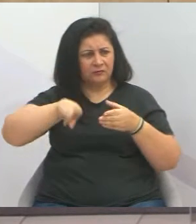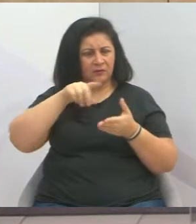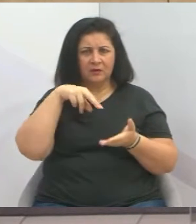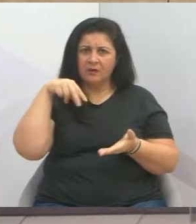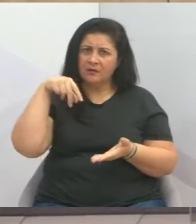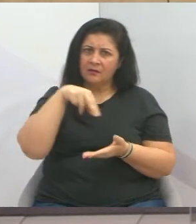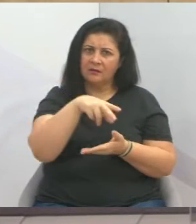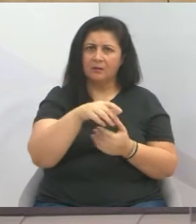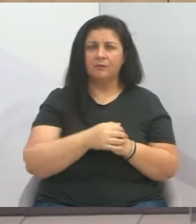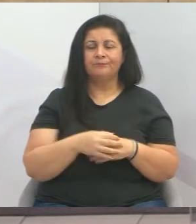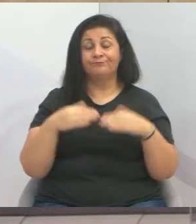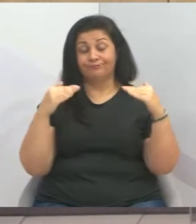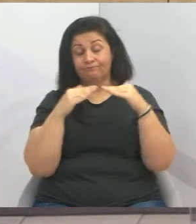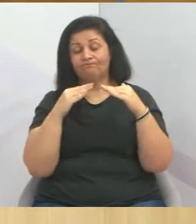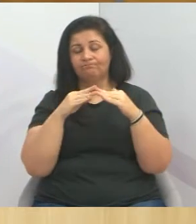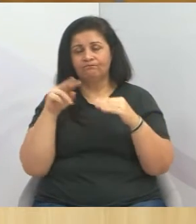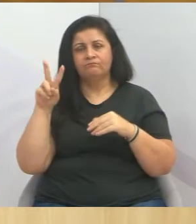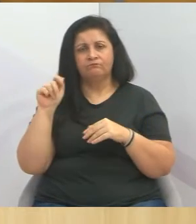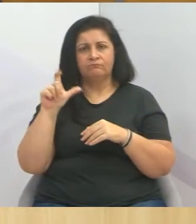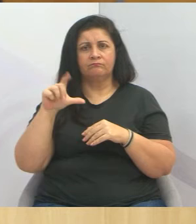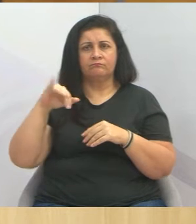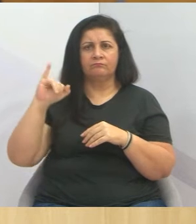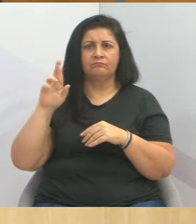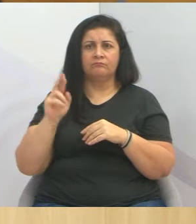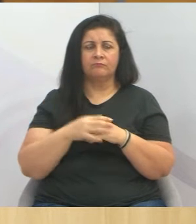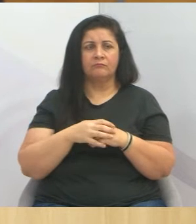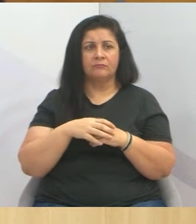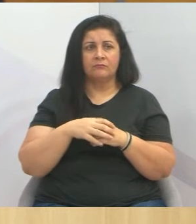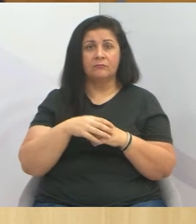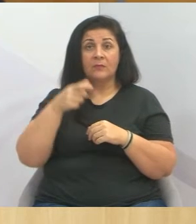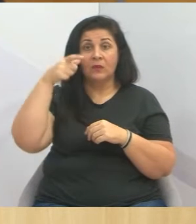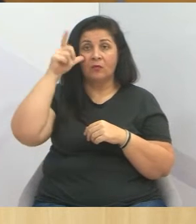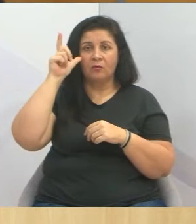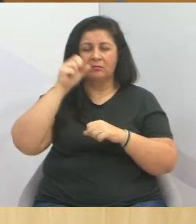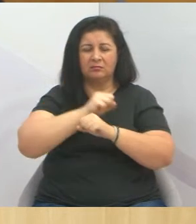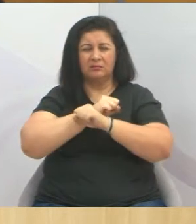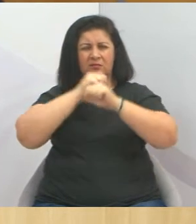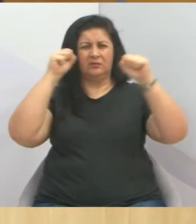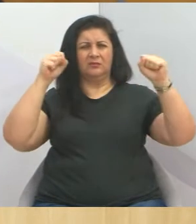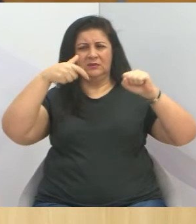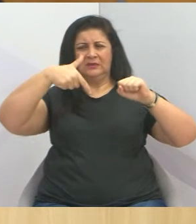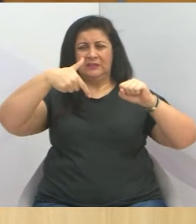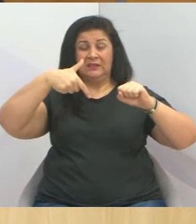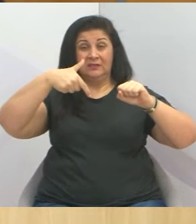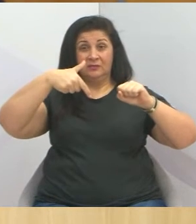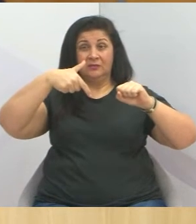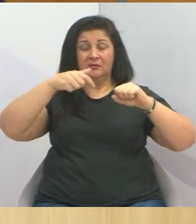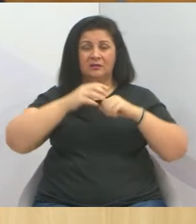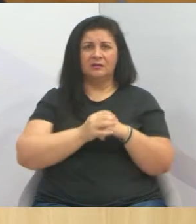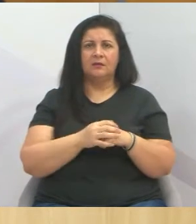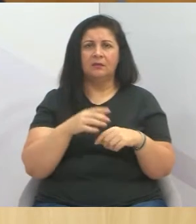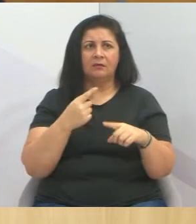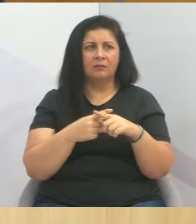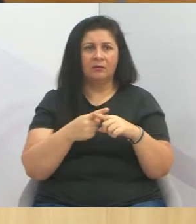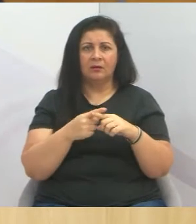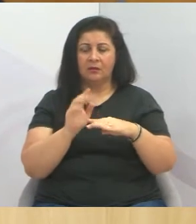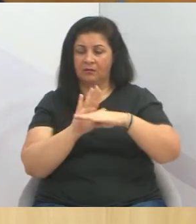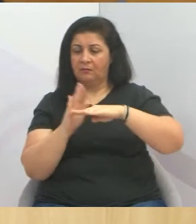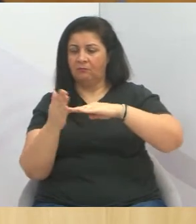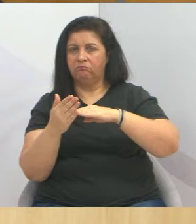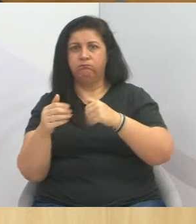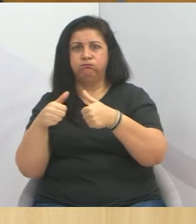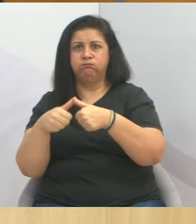infelizmente tem que concordar que o orador Valmir né Ontem eu fui acordado sete horas da manhã moradores além de planejar o ônibus